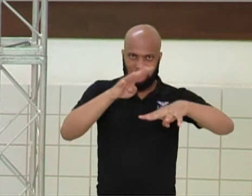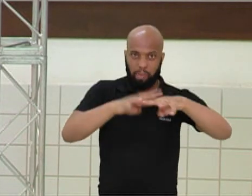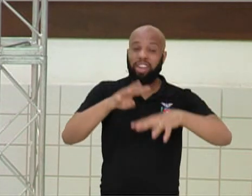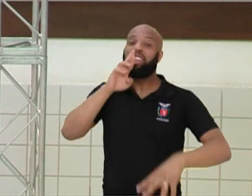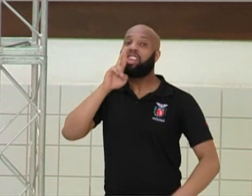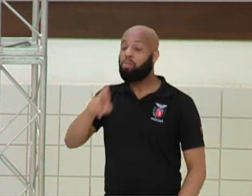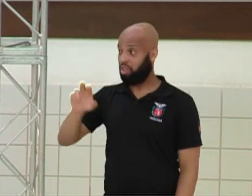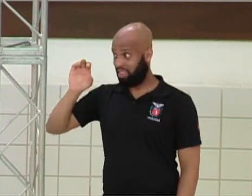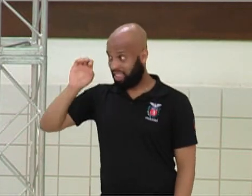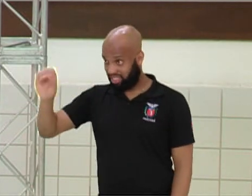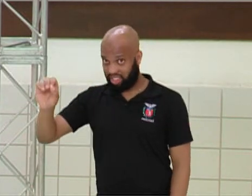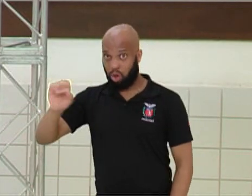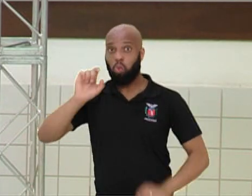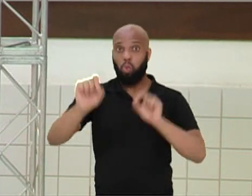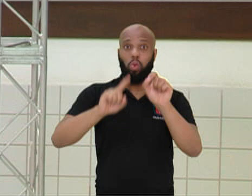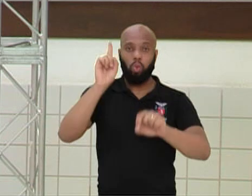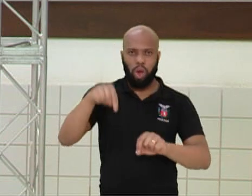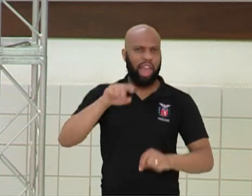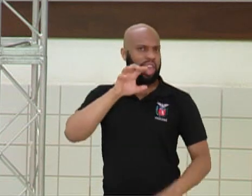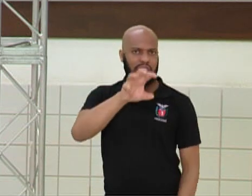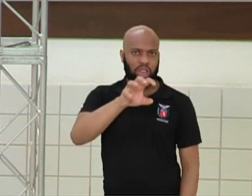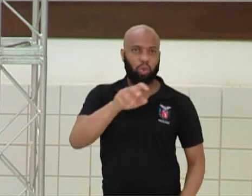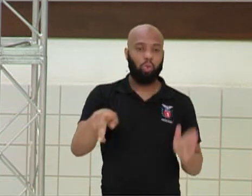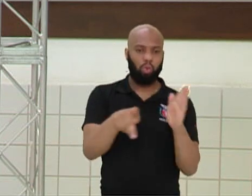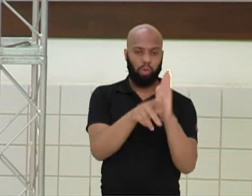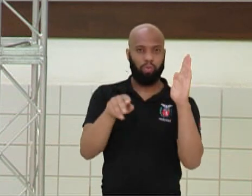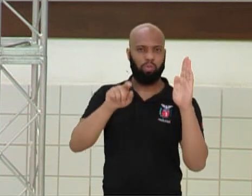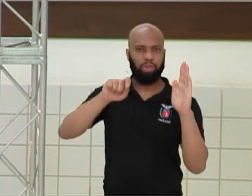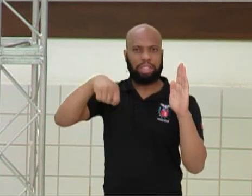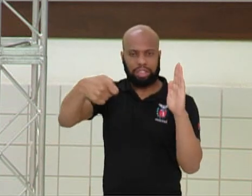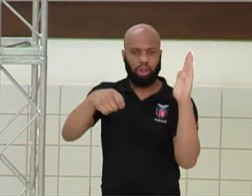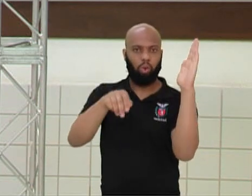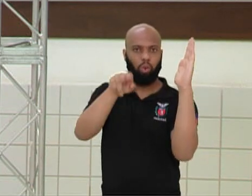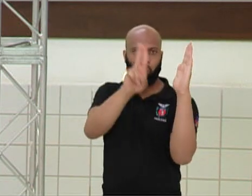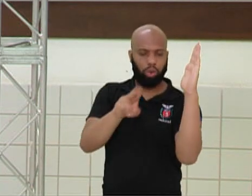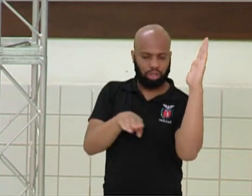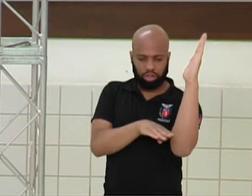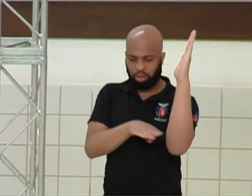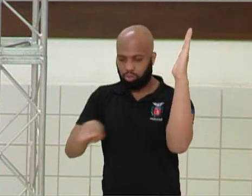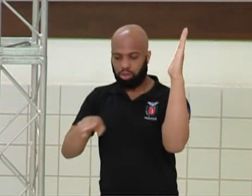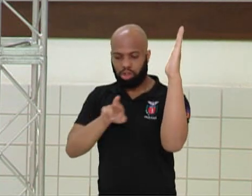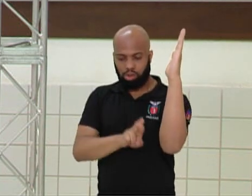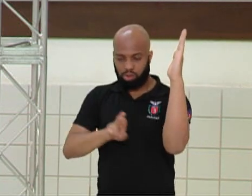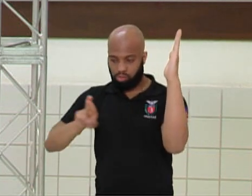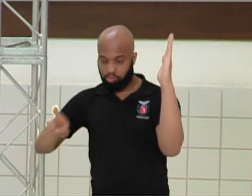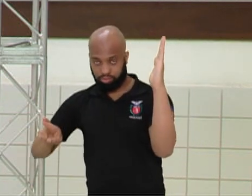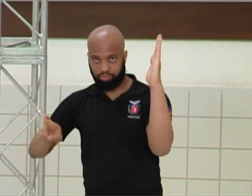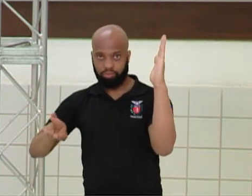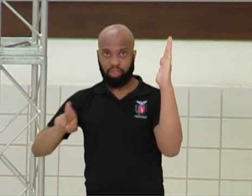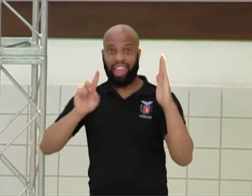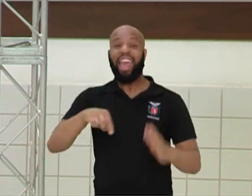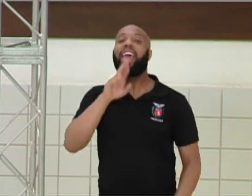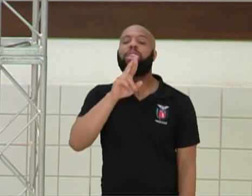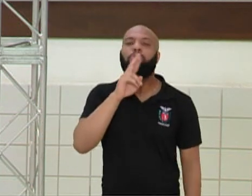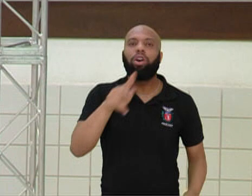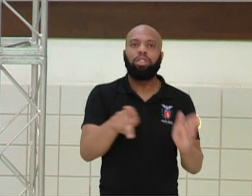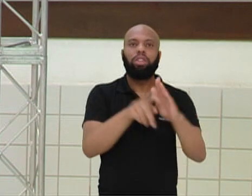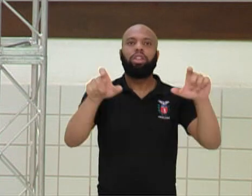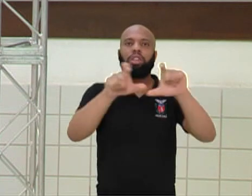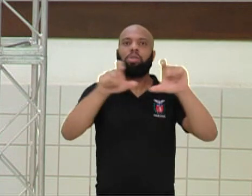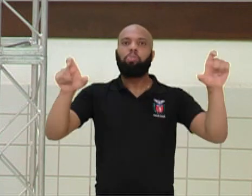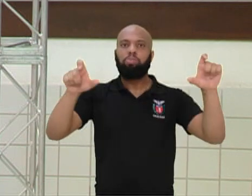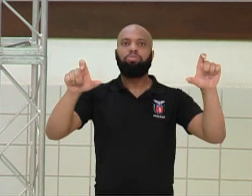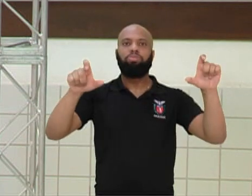do segundo grau o que são os zeros, ou as raízes, né? Ou as soluções de uma equação do segundo grau, né? Então, no caso de